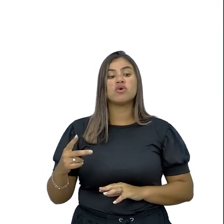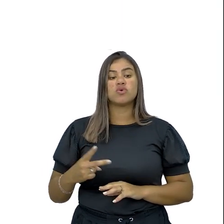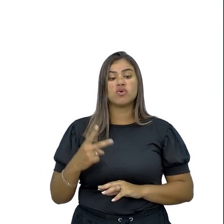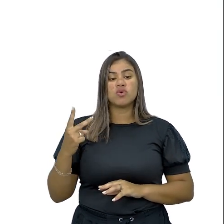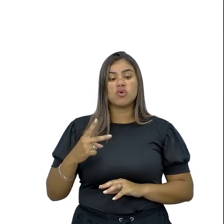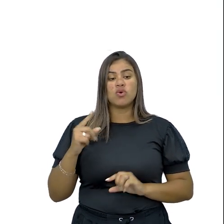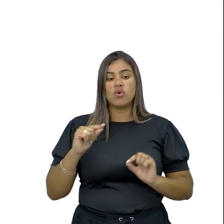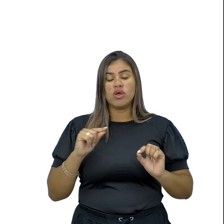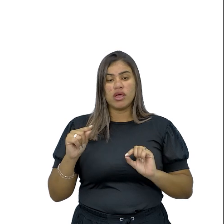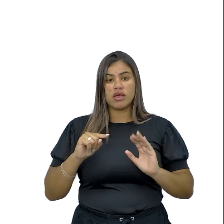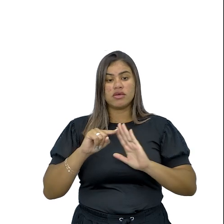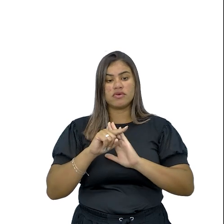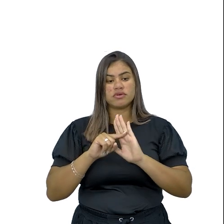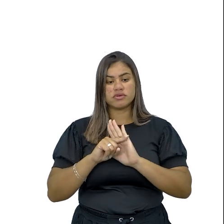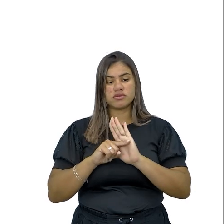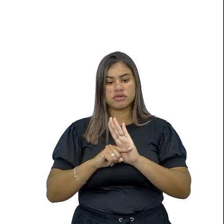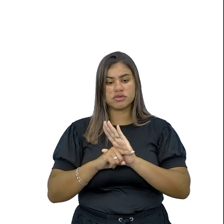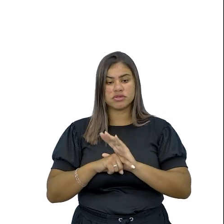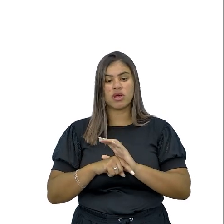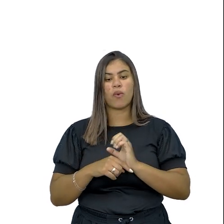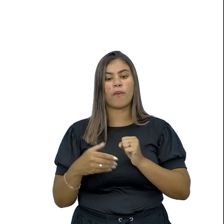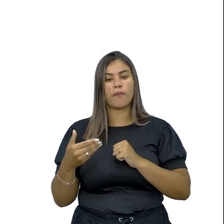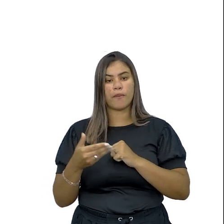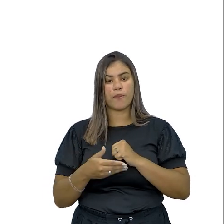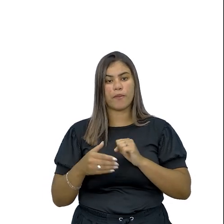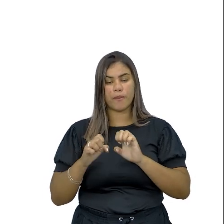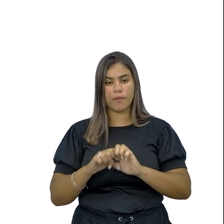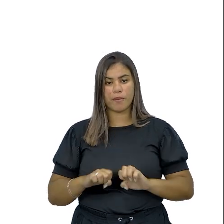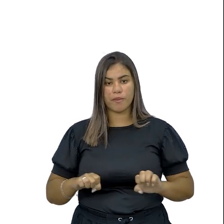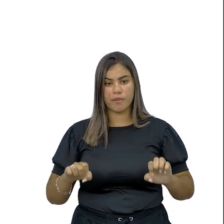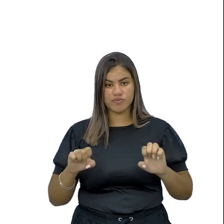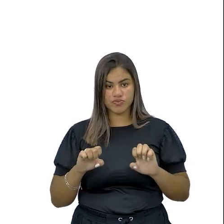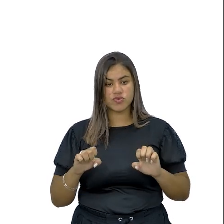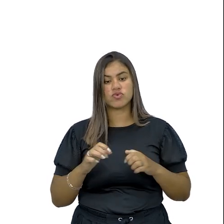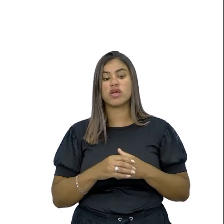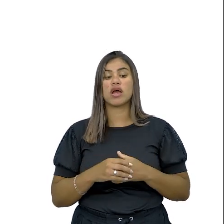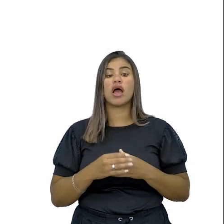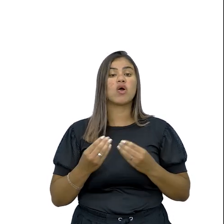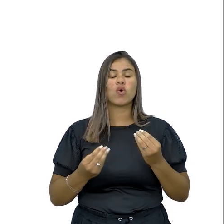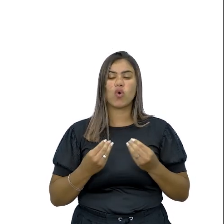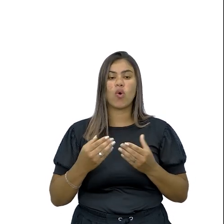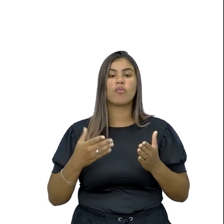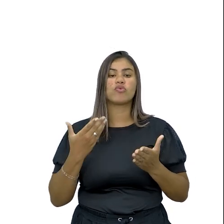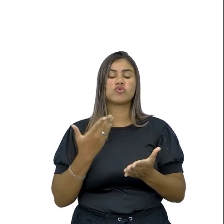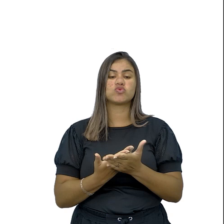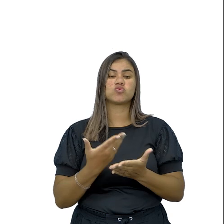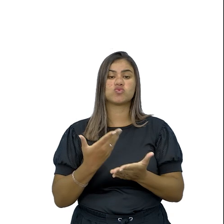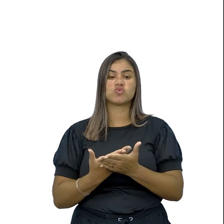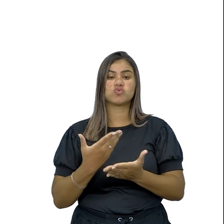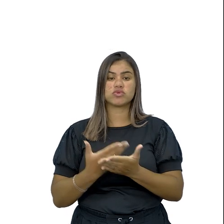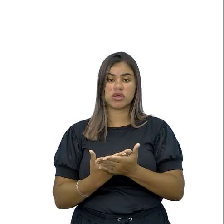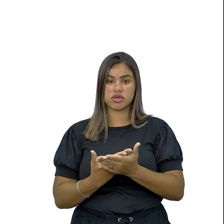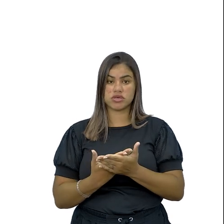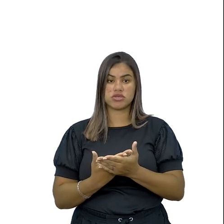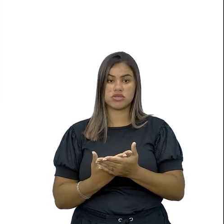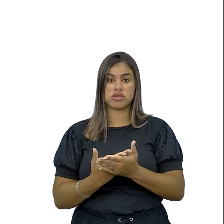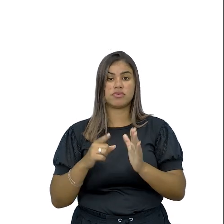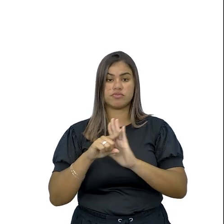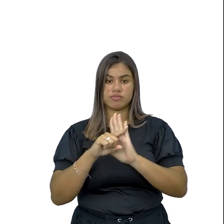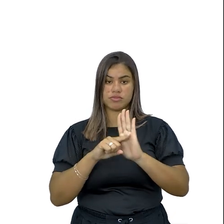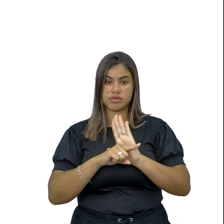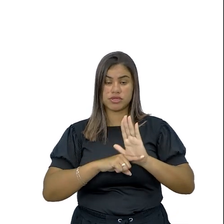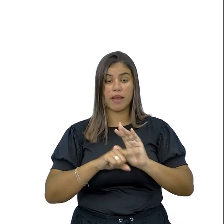investigação estruturada, né? Os estudantes investigam uma questão utilizando procedimentos apontados pelo professor, ou